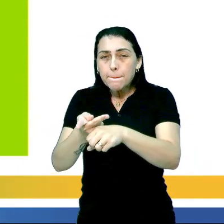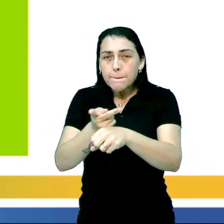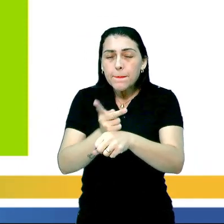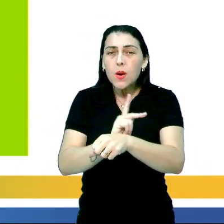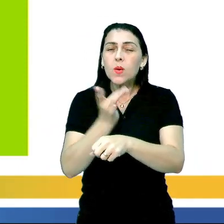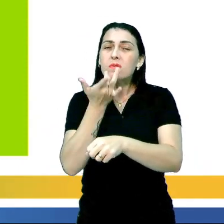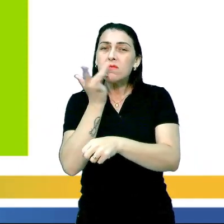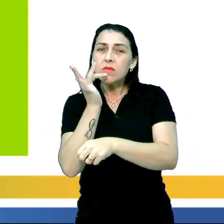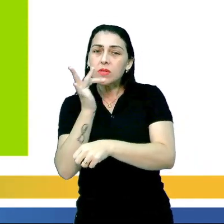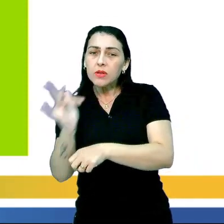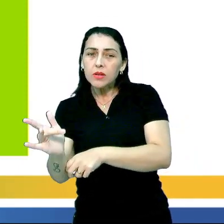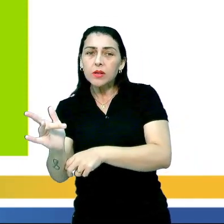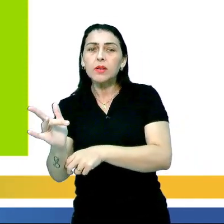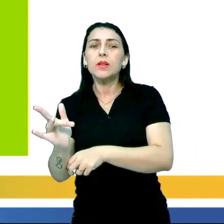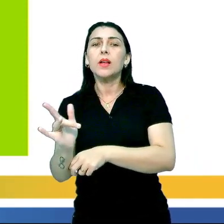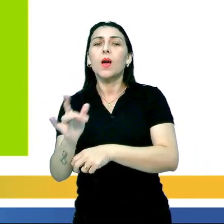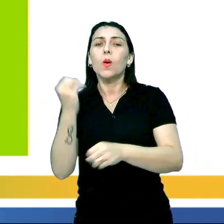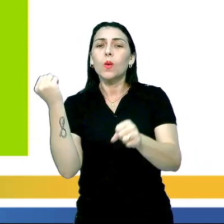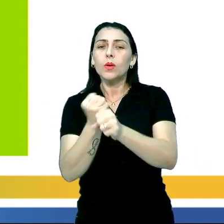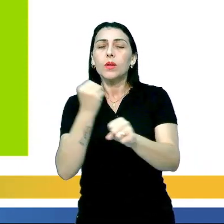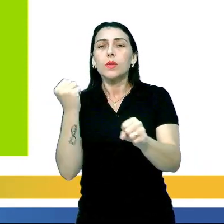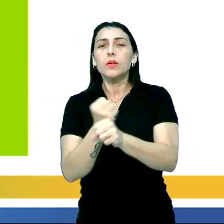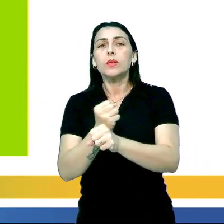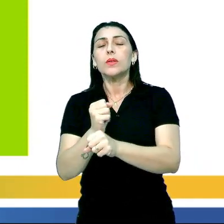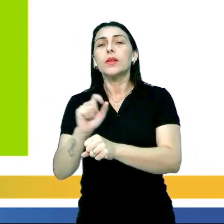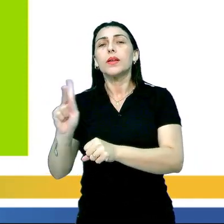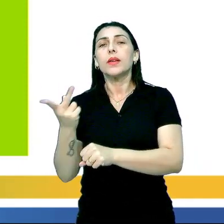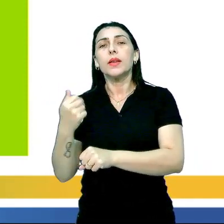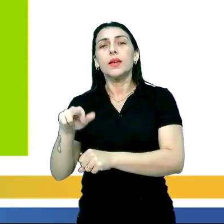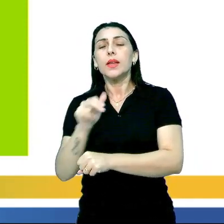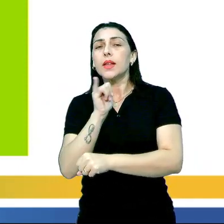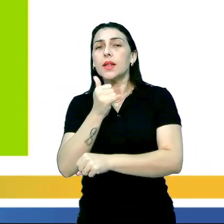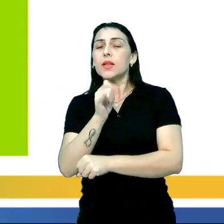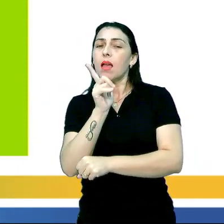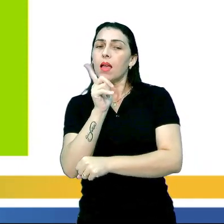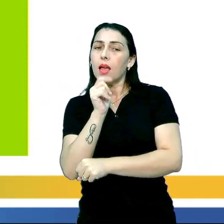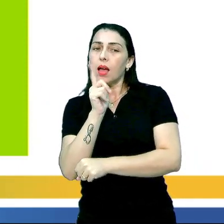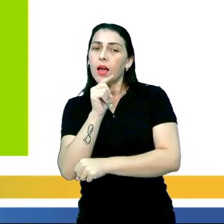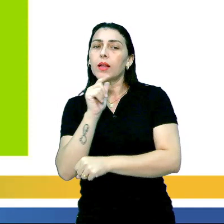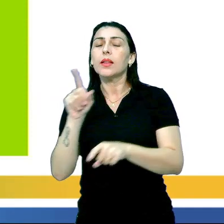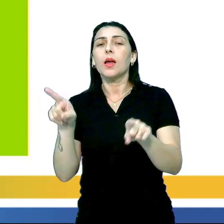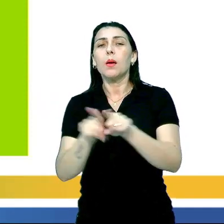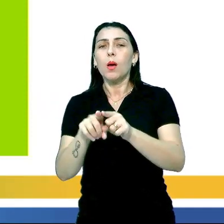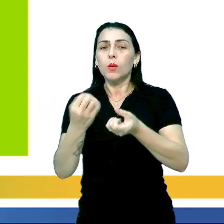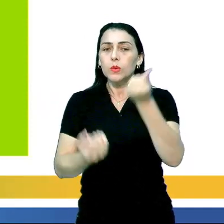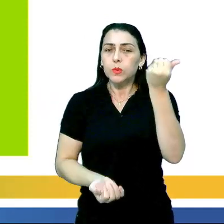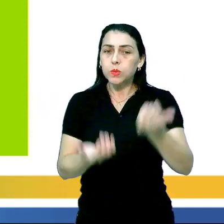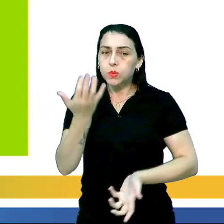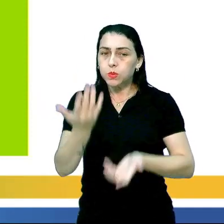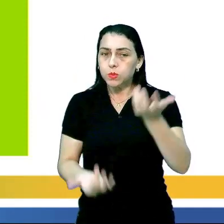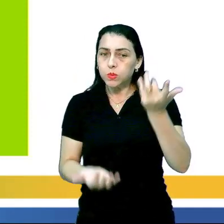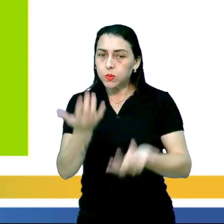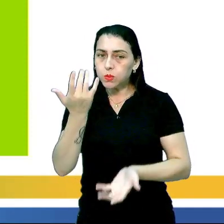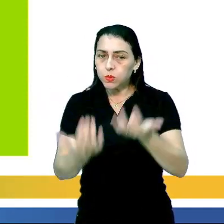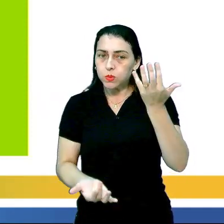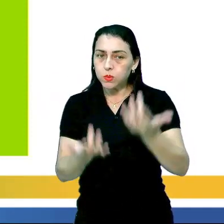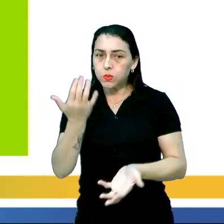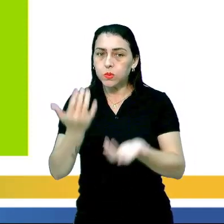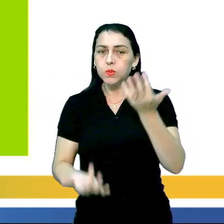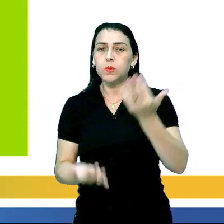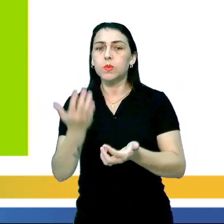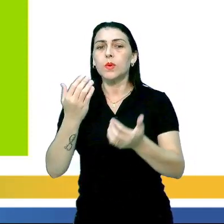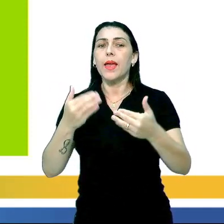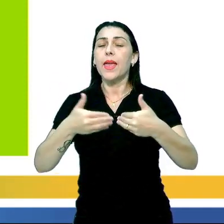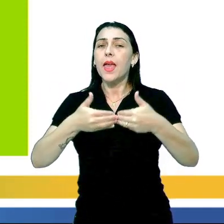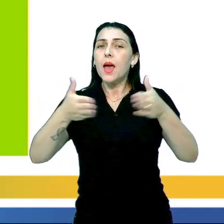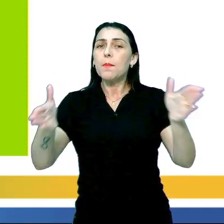expansão de áreas de garimpo, construção de hidrelétricas. A gente também pode citar as questões como as